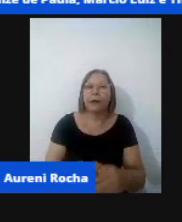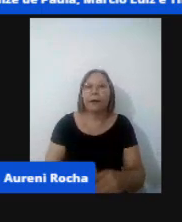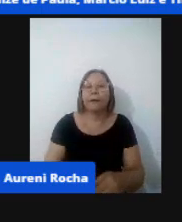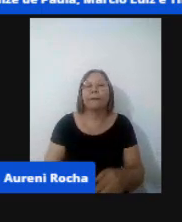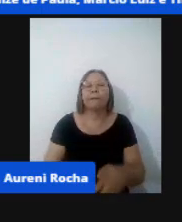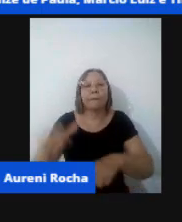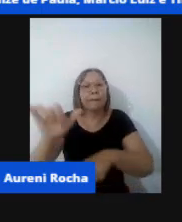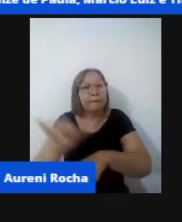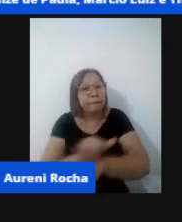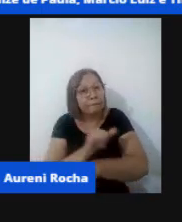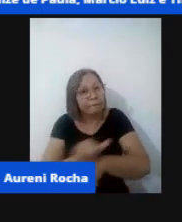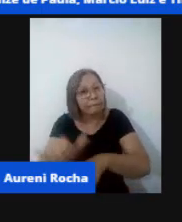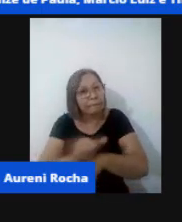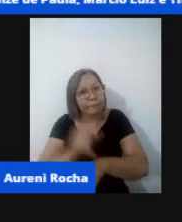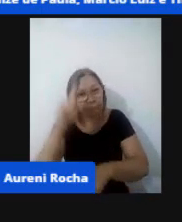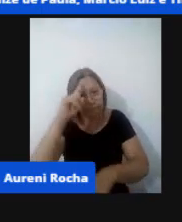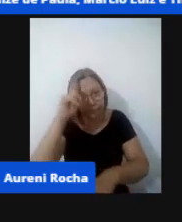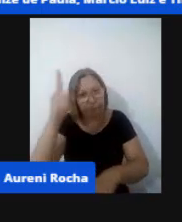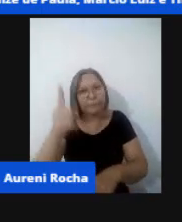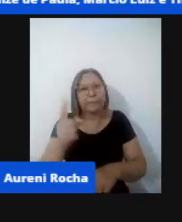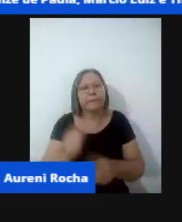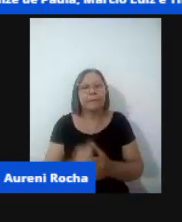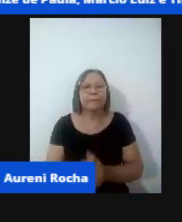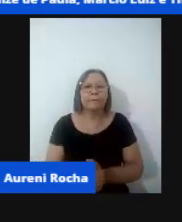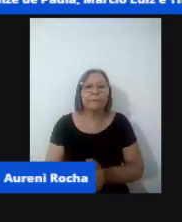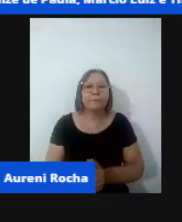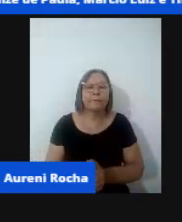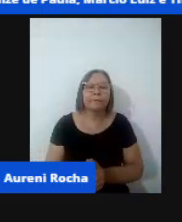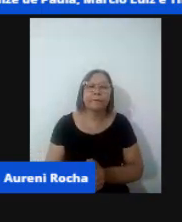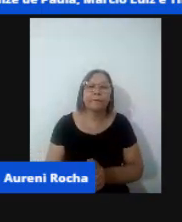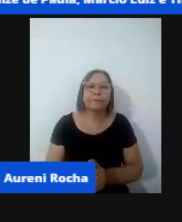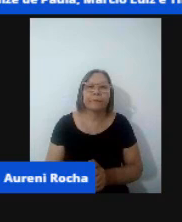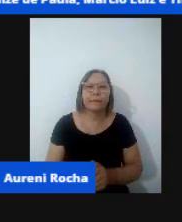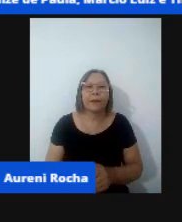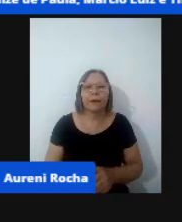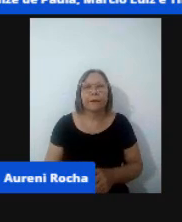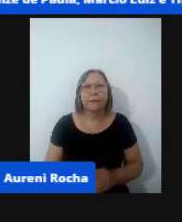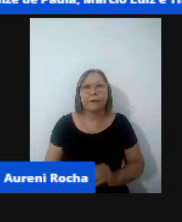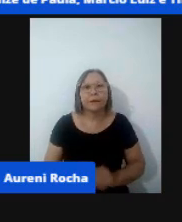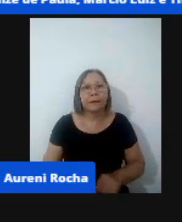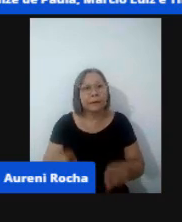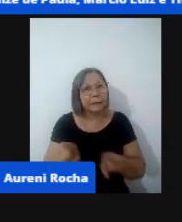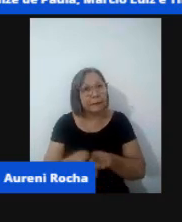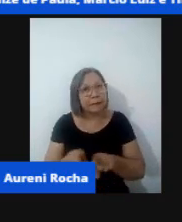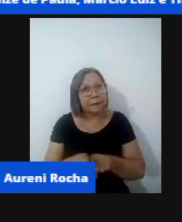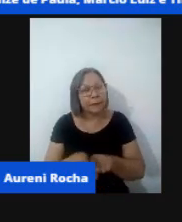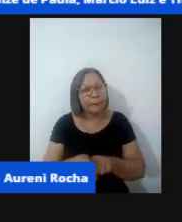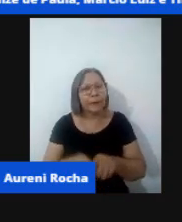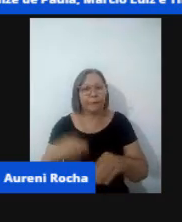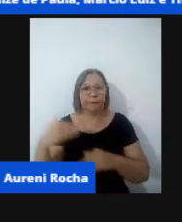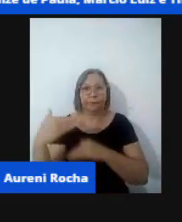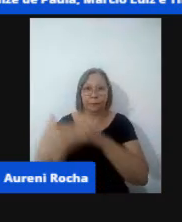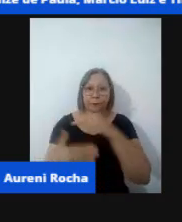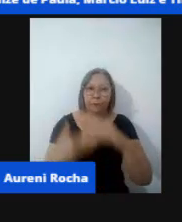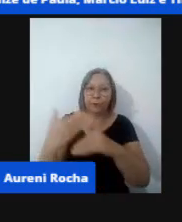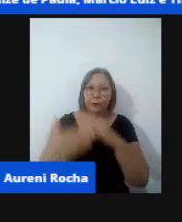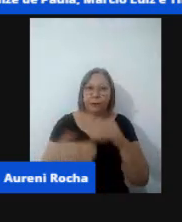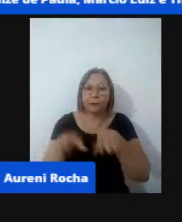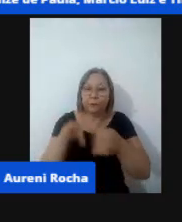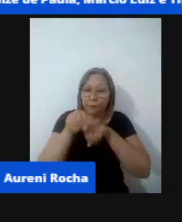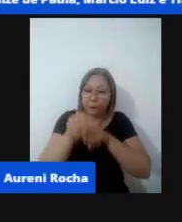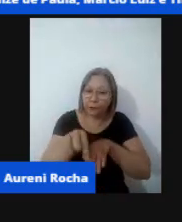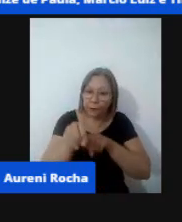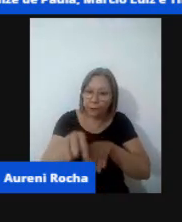assertivas. Um ponto relevante que é bom a gente lembrar, que o processo de ensino-aprendizagem, ele é